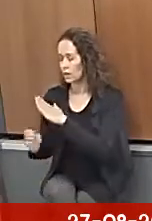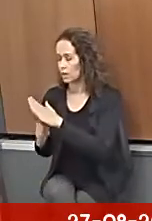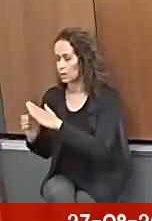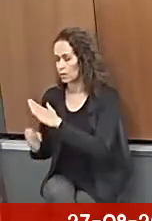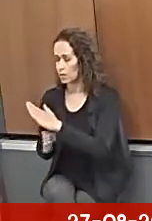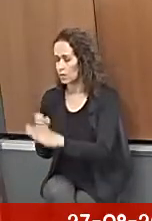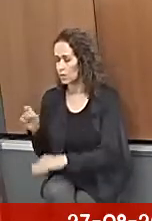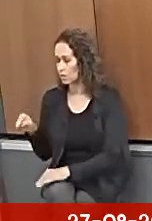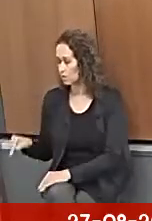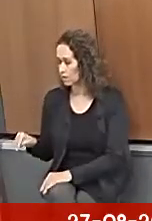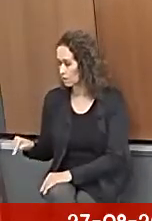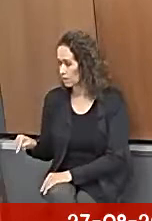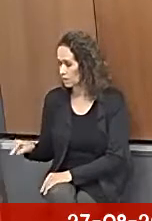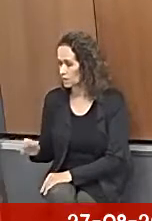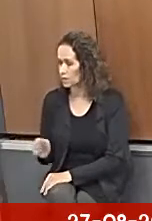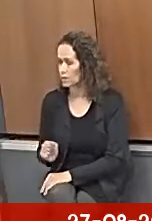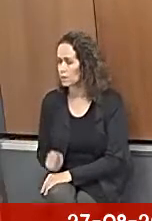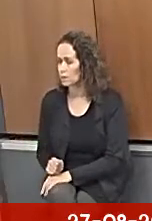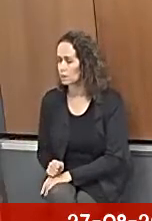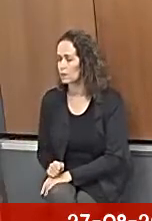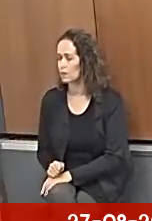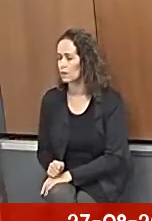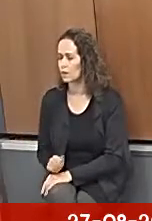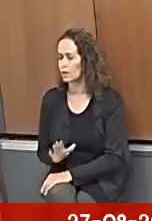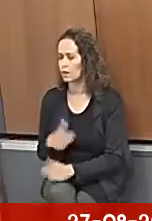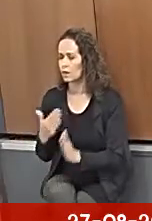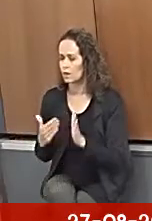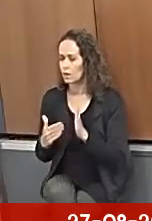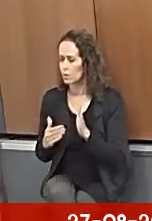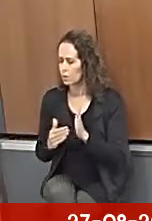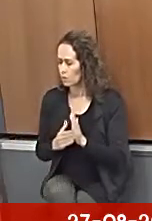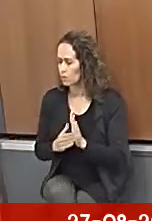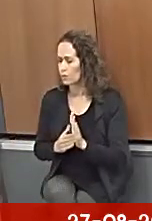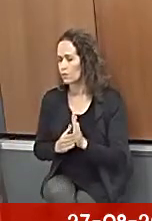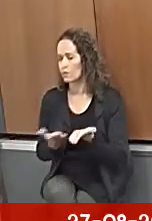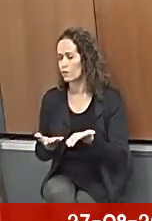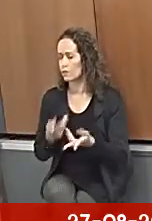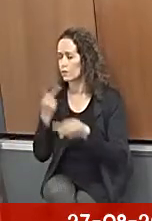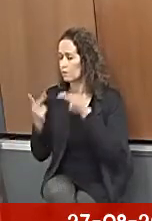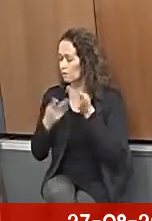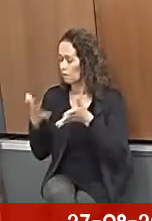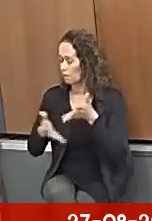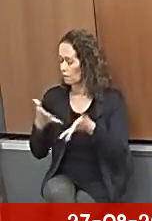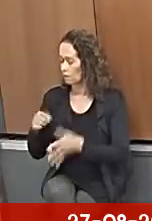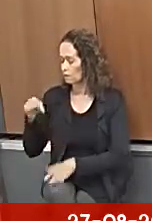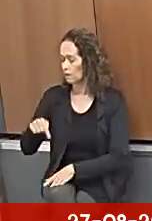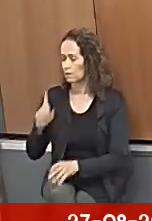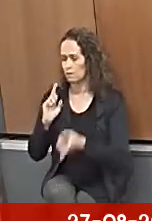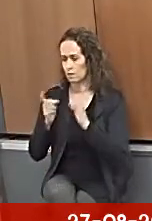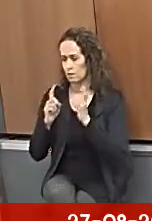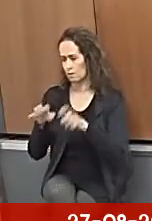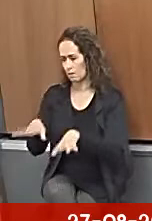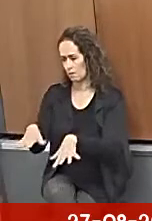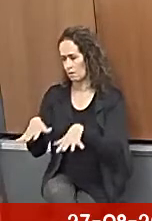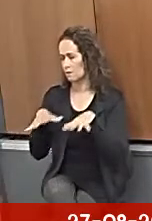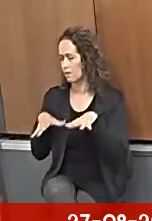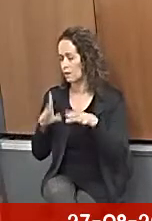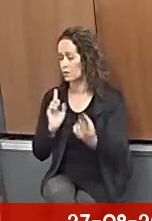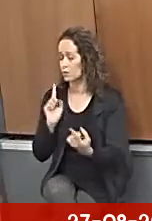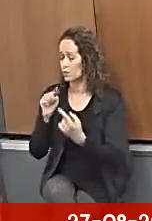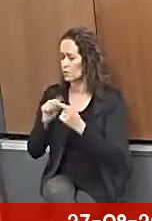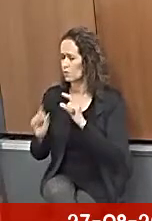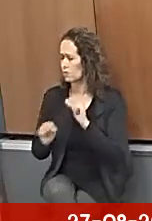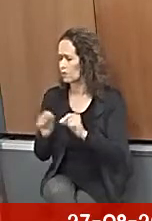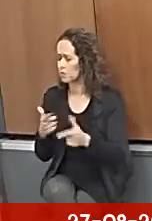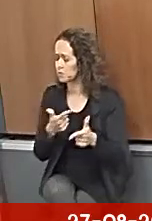às notas taquigráficas dessa reunião 21ª reunião ordinária dessa comissão que teve por finalidade debater